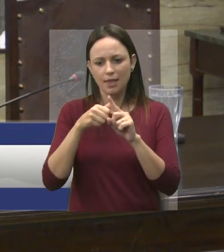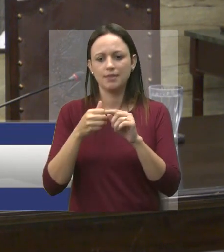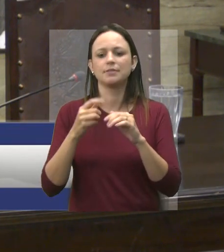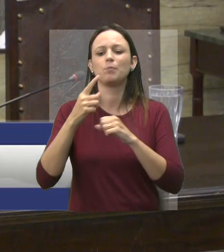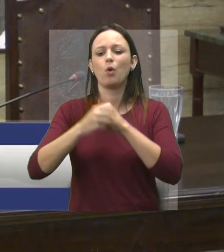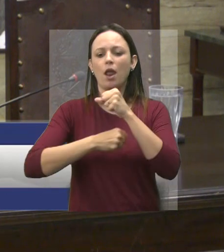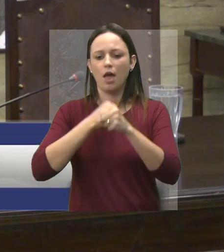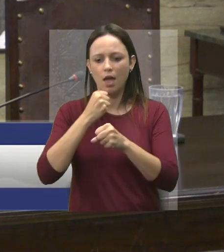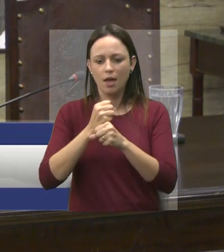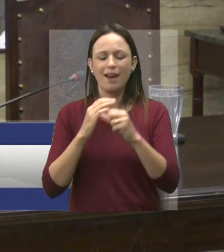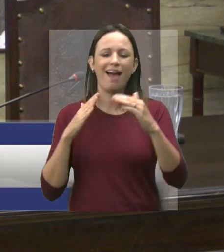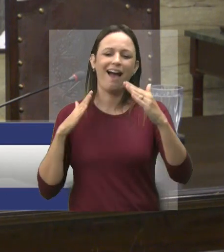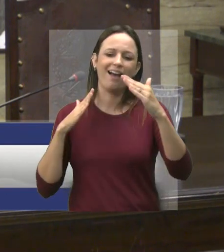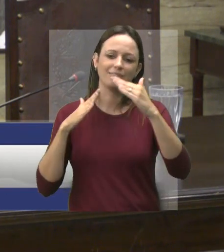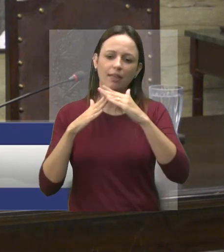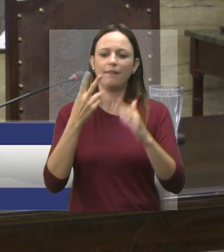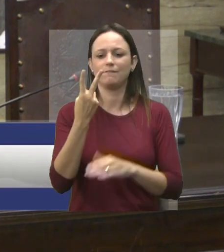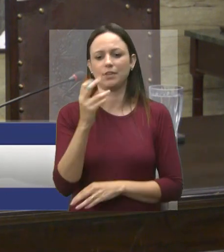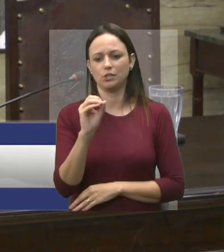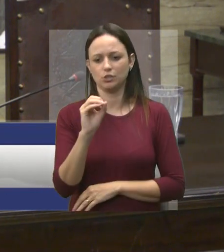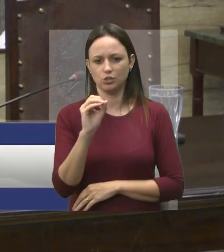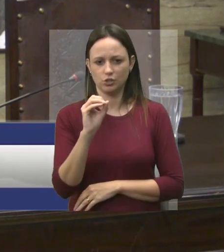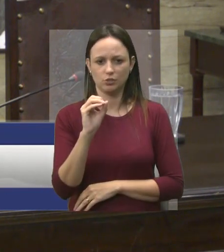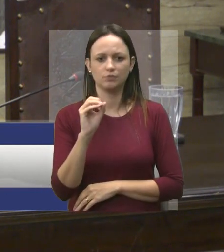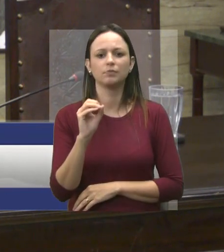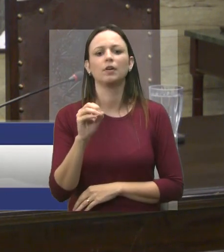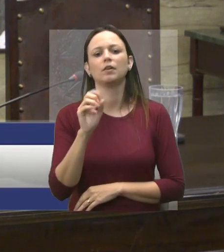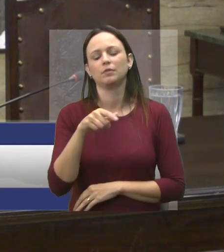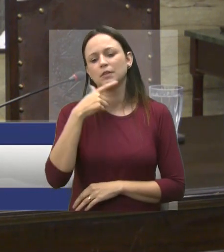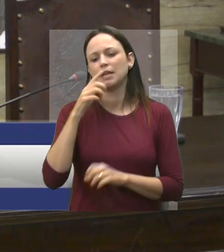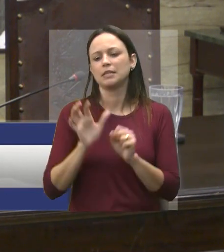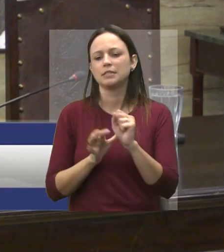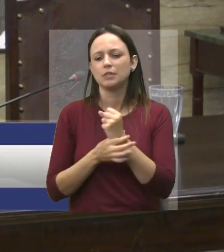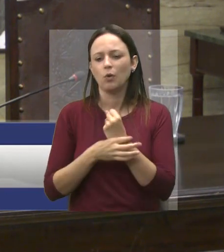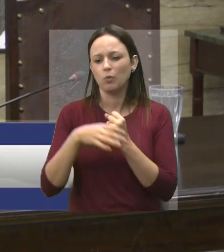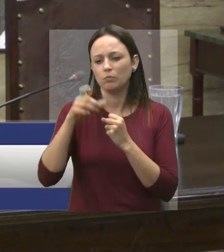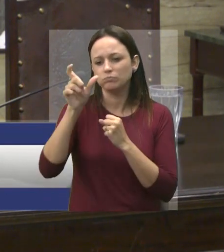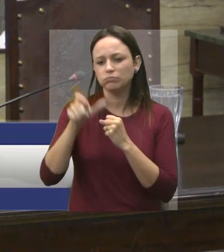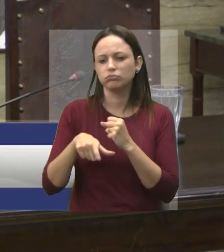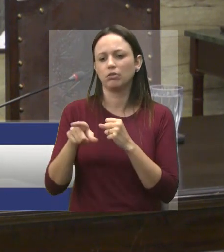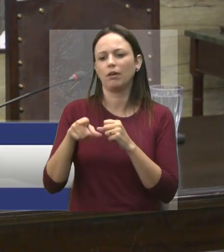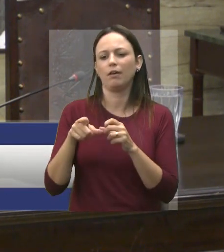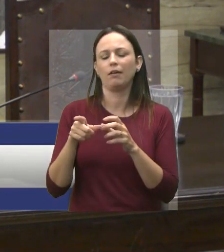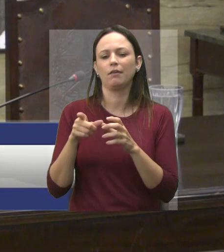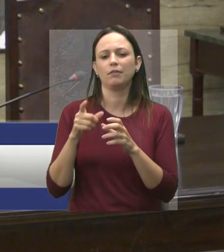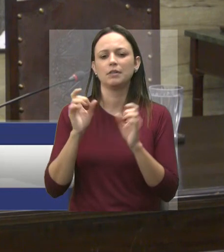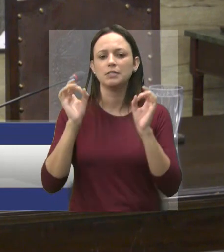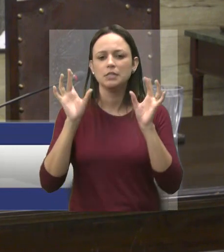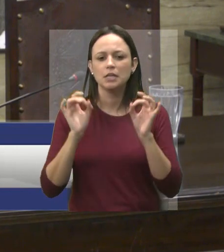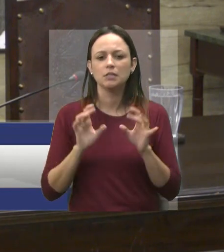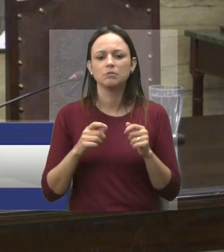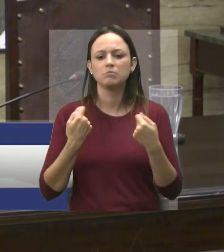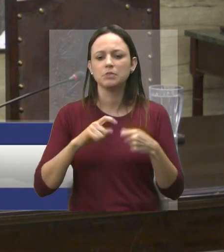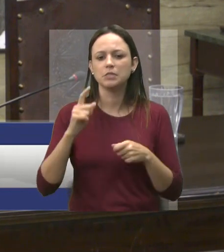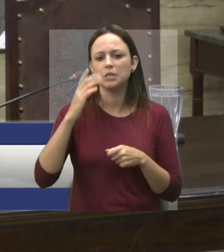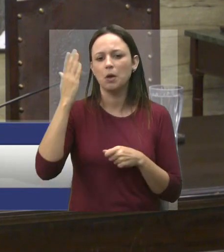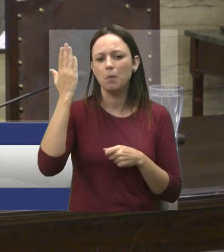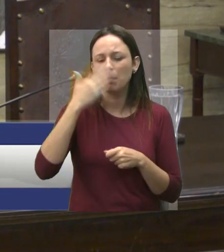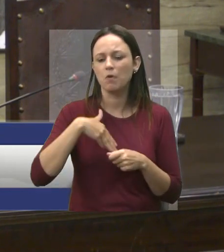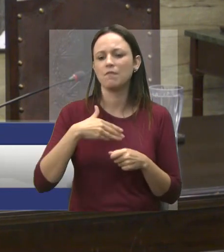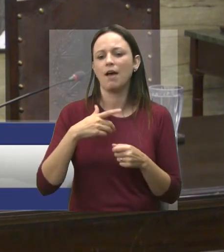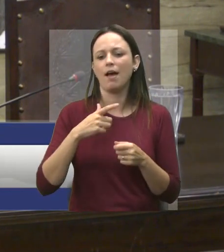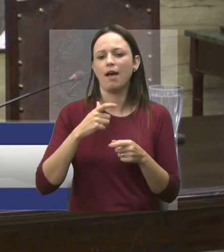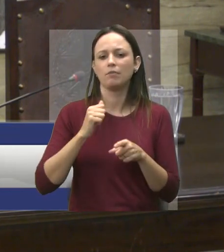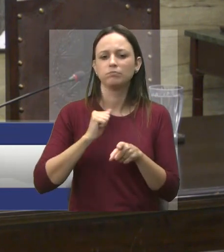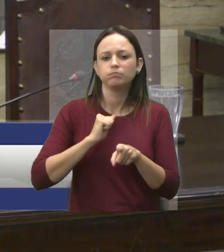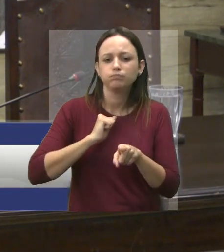e ainda com a diferença que hoje, na condição de segurado especial, não há necessidade de comprovação de